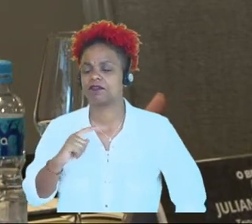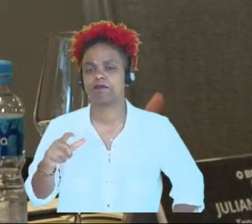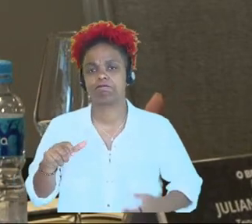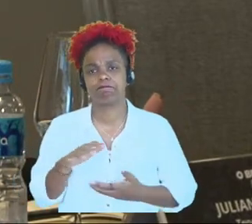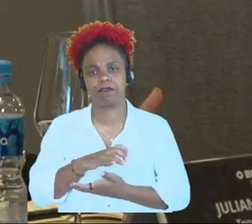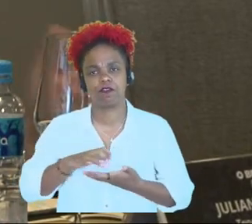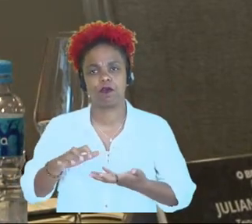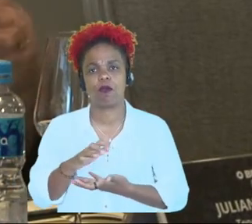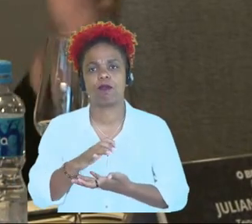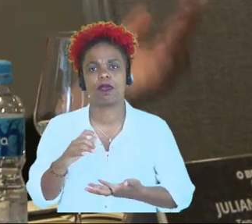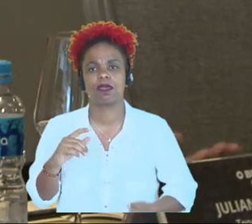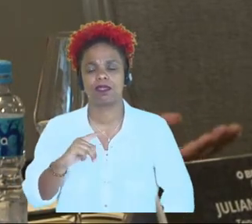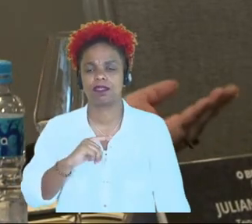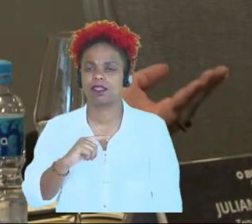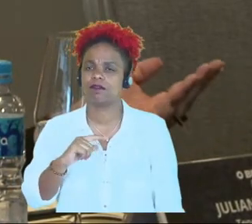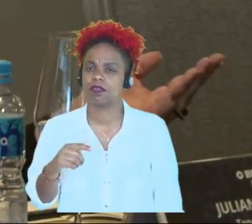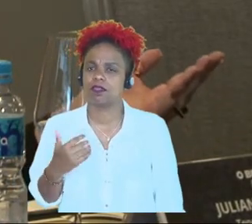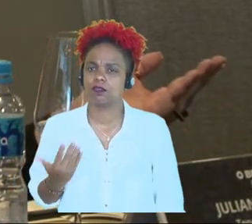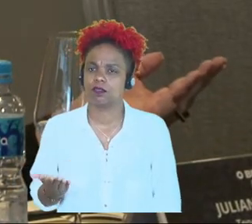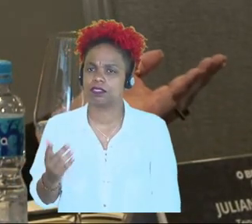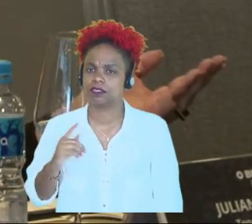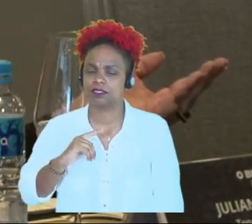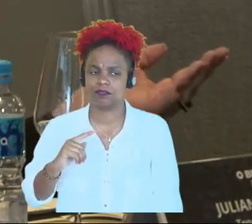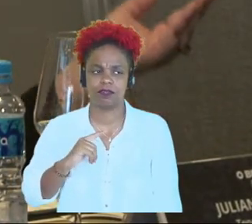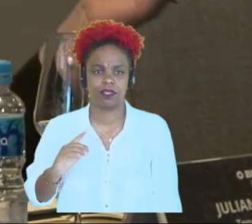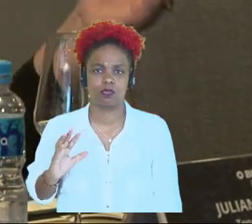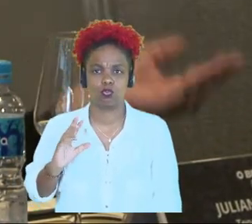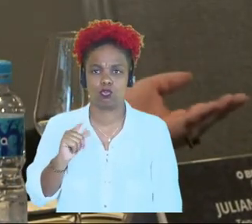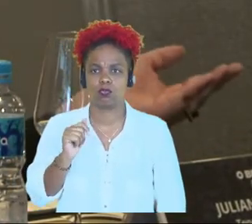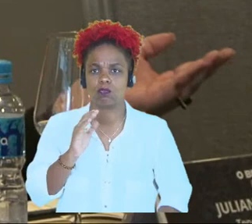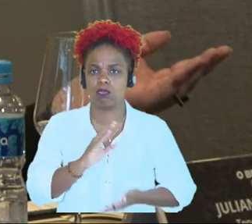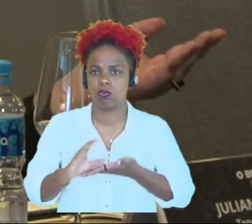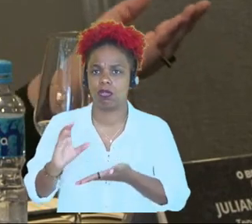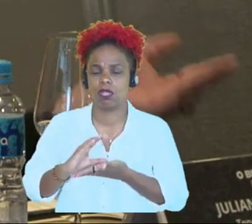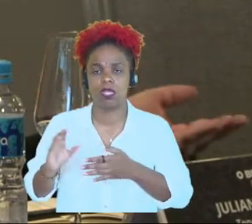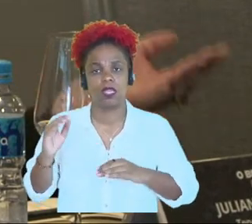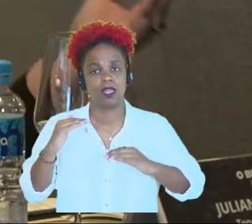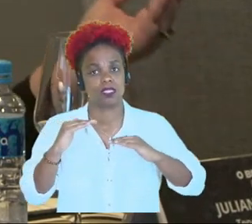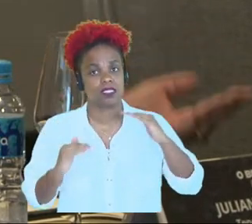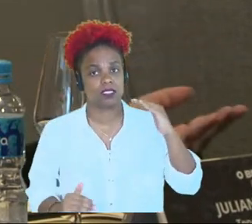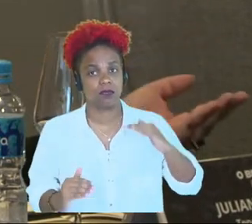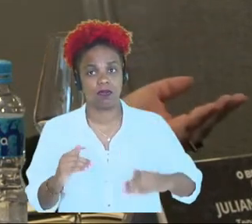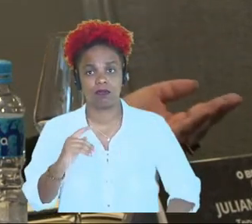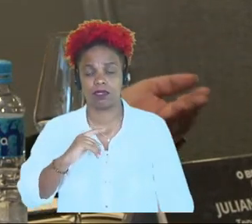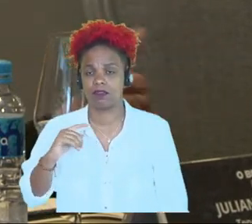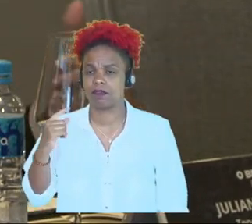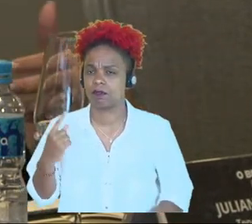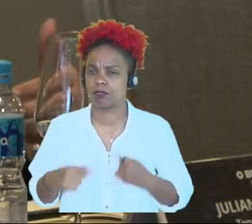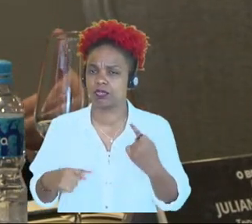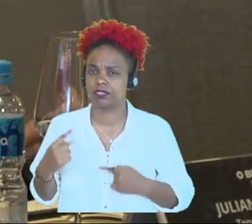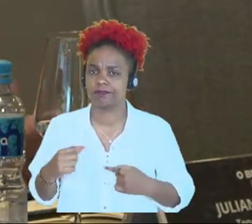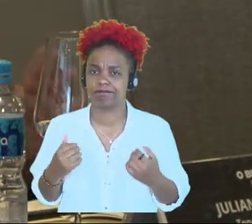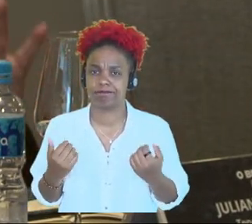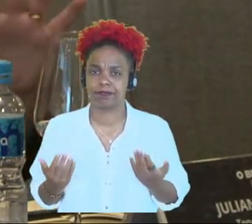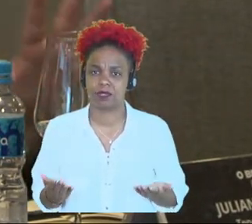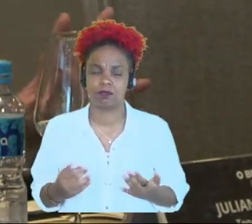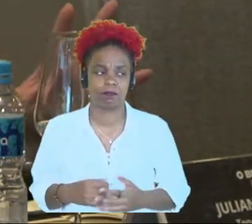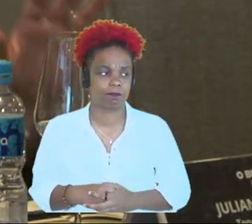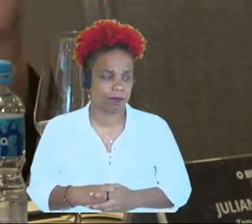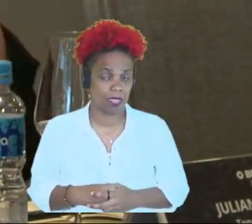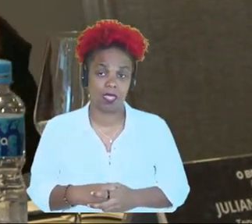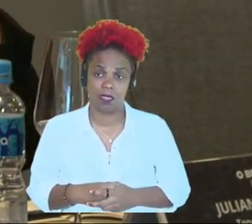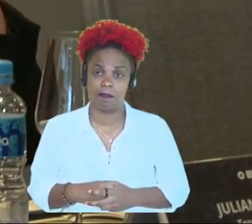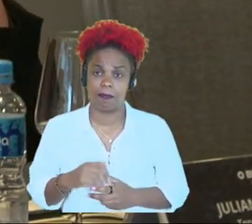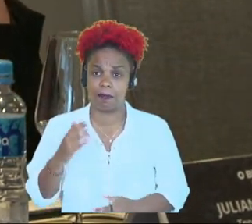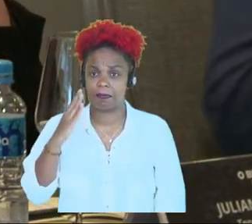que corte seus benefícios quando a gente tem uma distribuição de recursos públicos tão desigual lá na parte política. Então, acho que esses são os